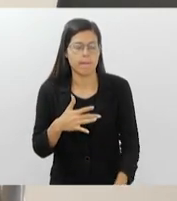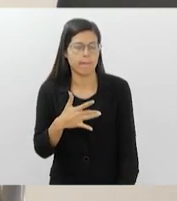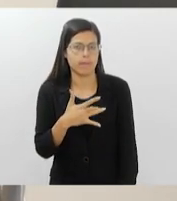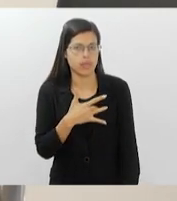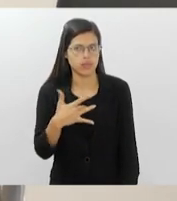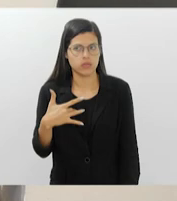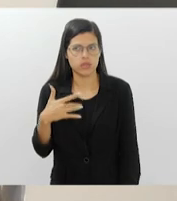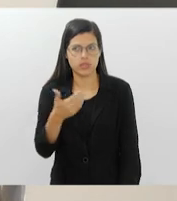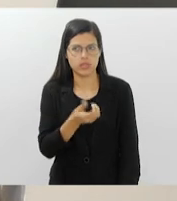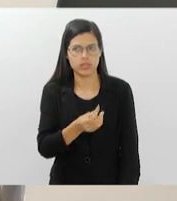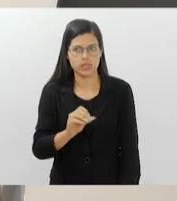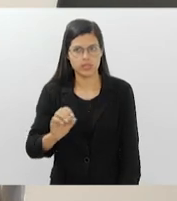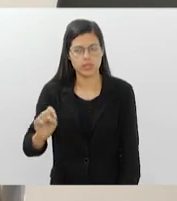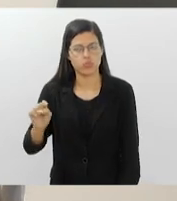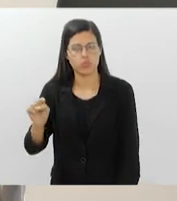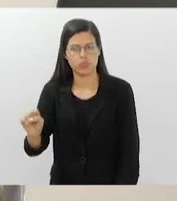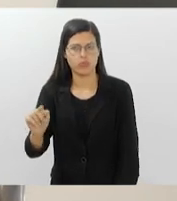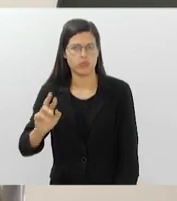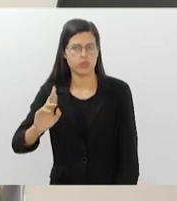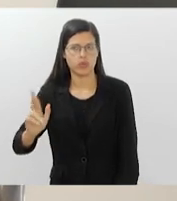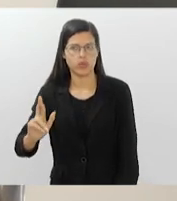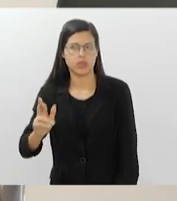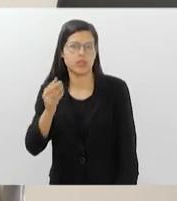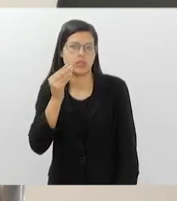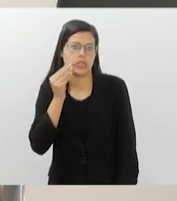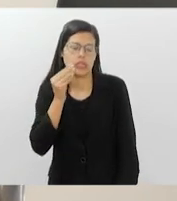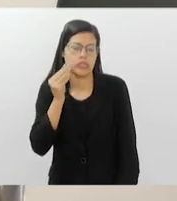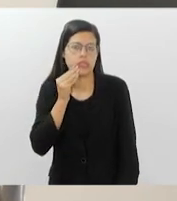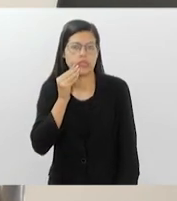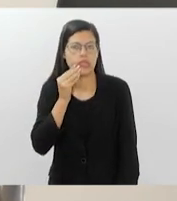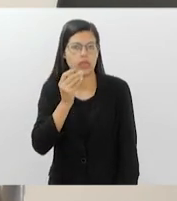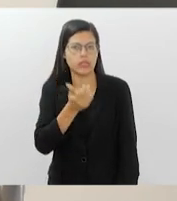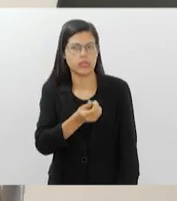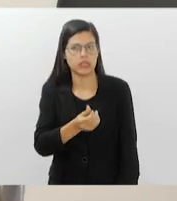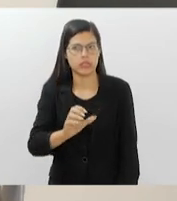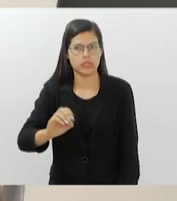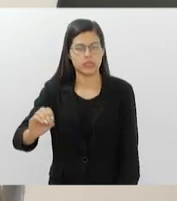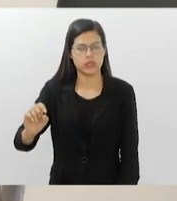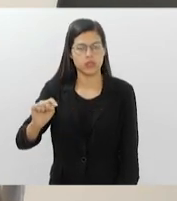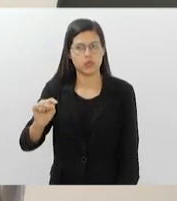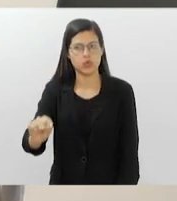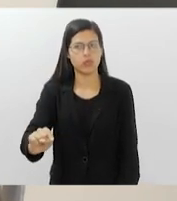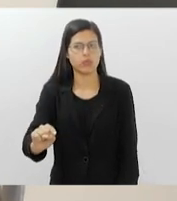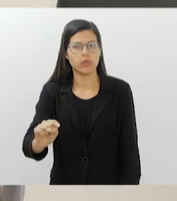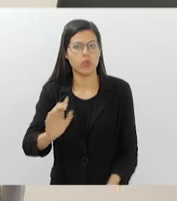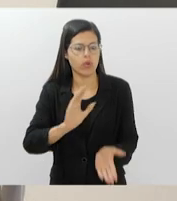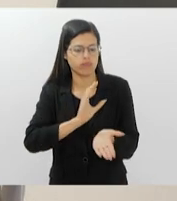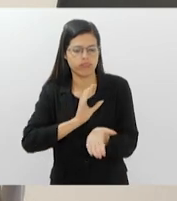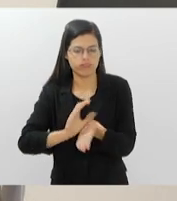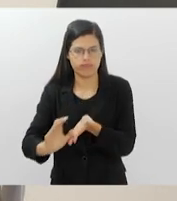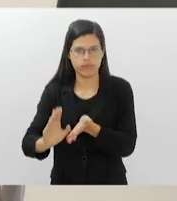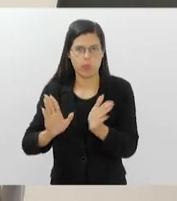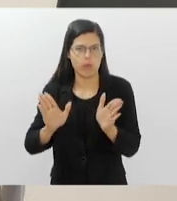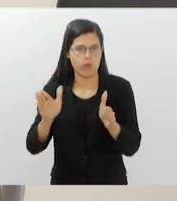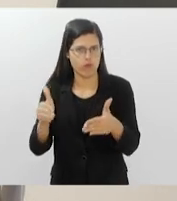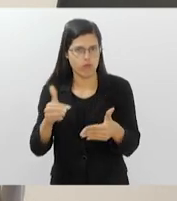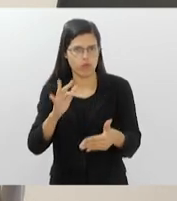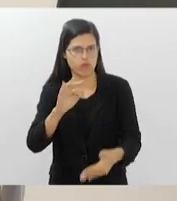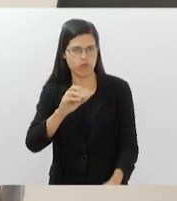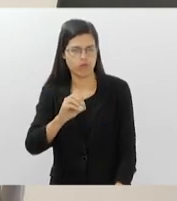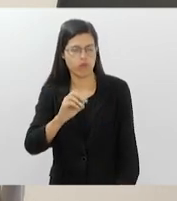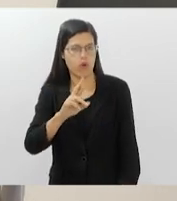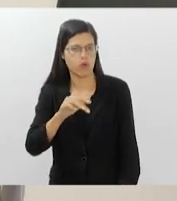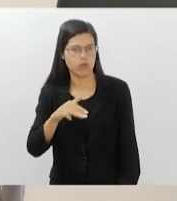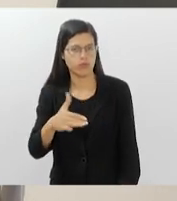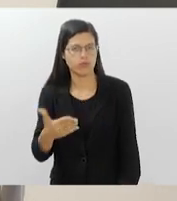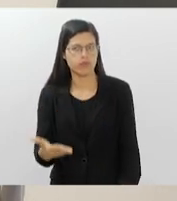600.000 tentar pegar um pedaço desses 600.000 e dirigir para o fórum n